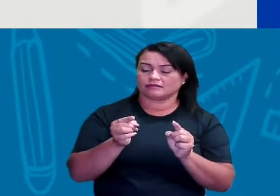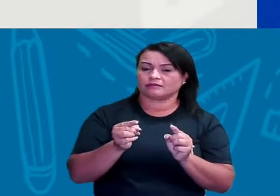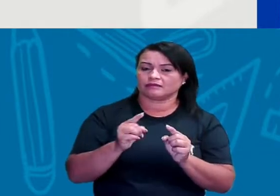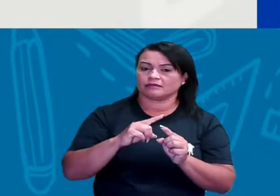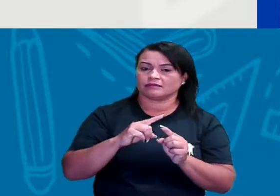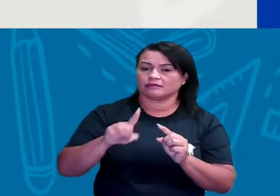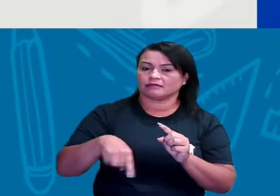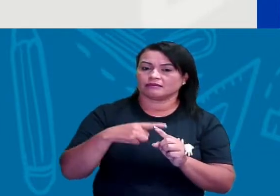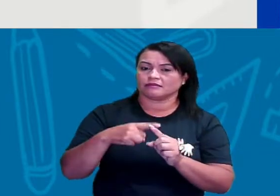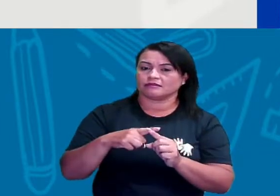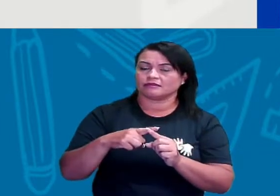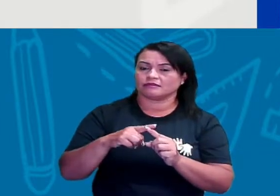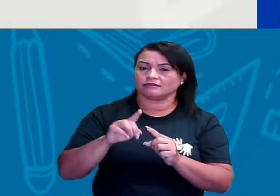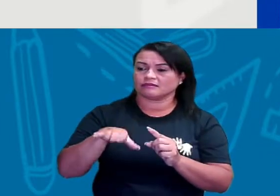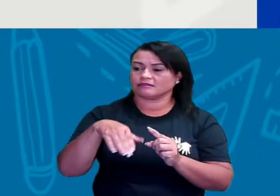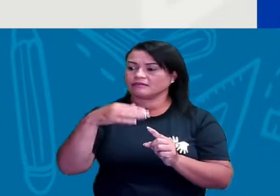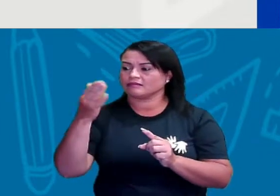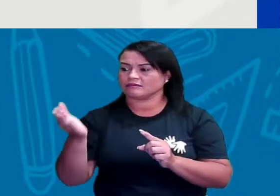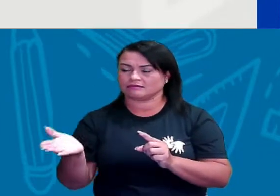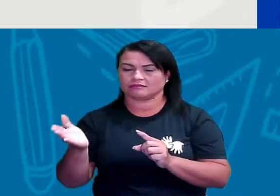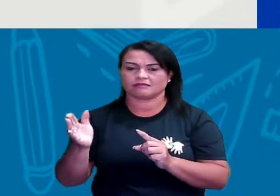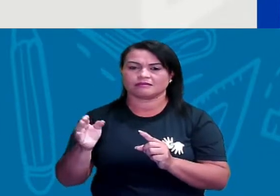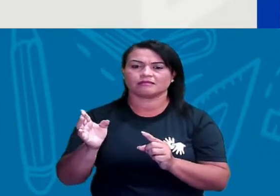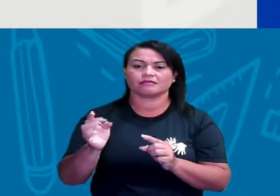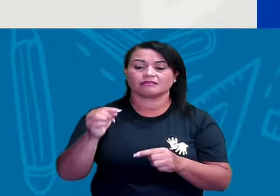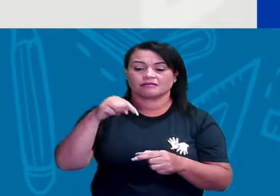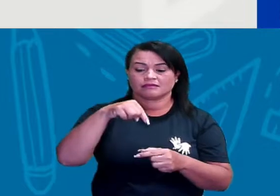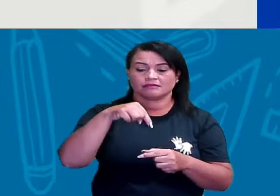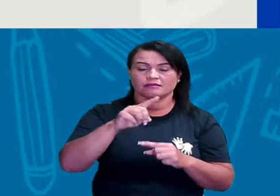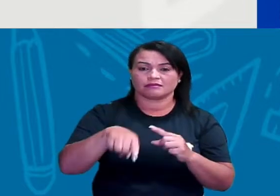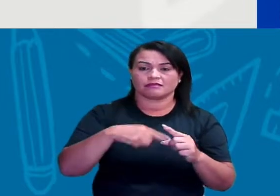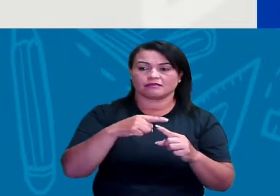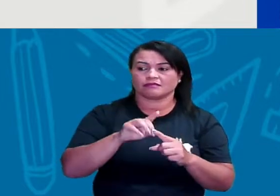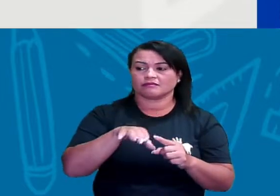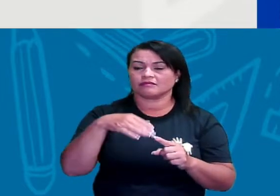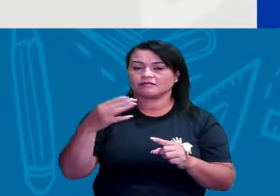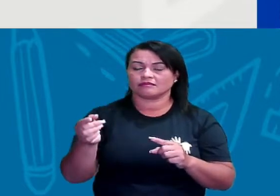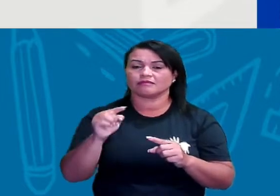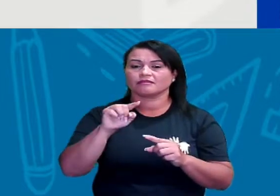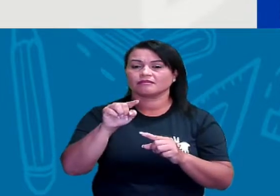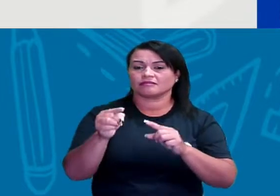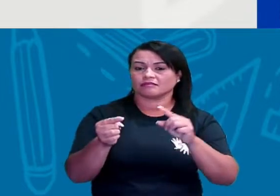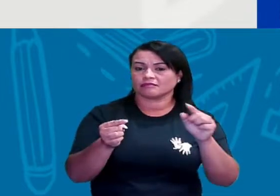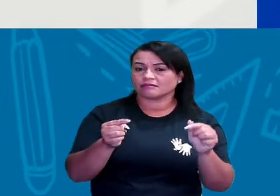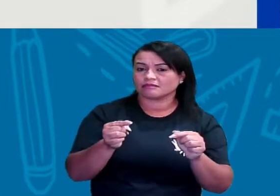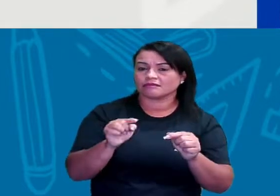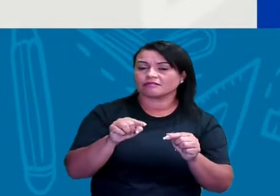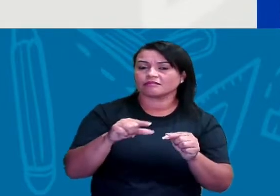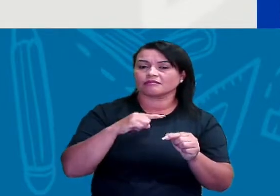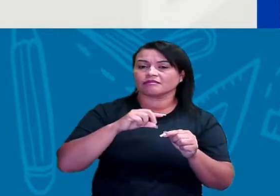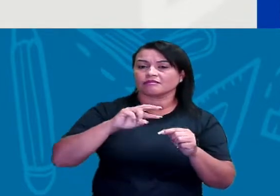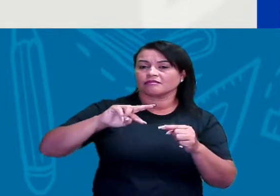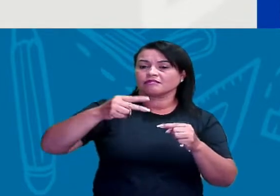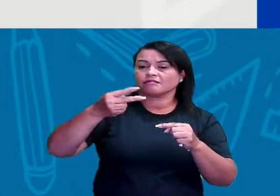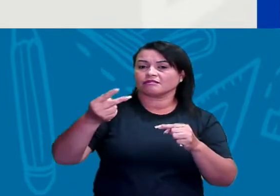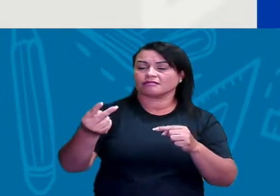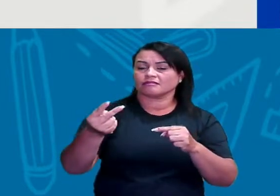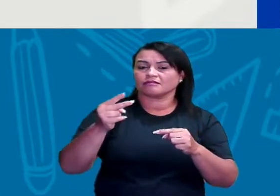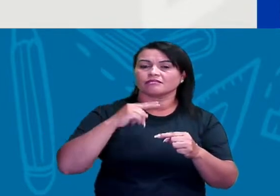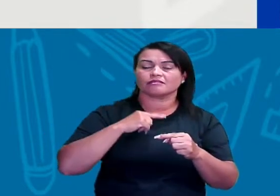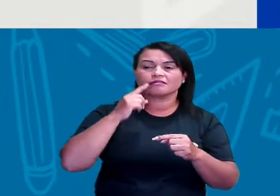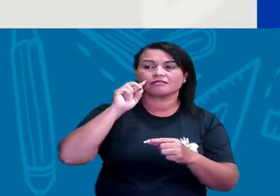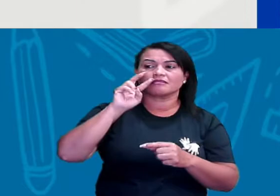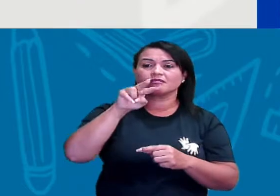os meus alunos, ó, guarda essa dica aí, não esquece. Quem está dentro multiplica com quem está fora, ou seja, o expoente que está dentro multiplica com quem está fora. Então, aqui eu